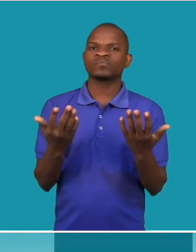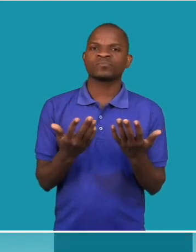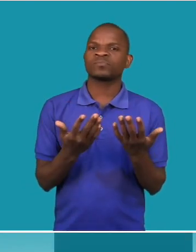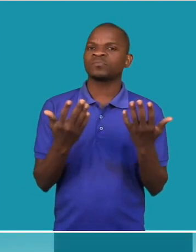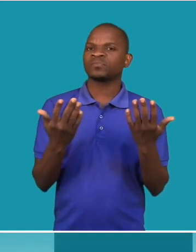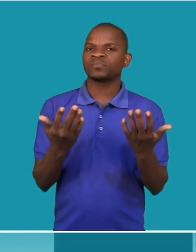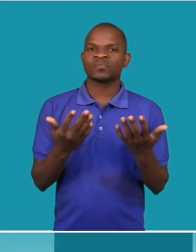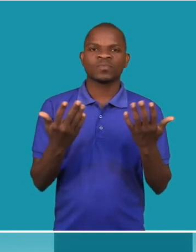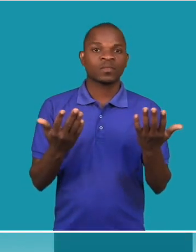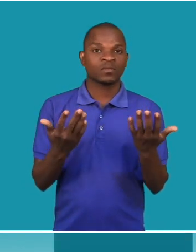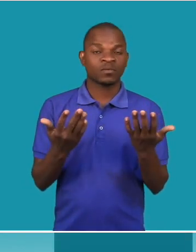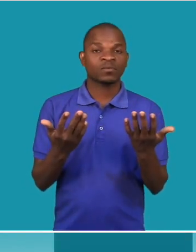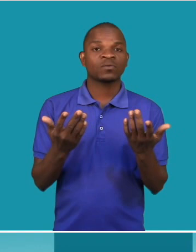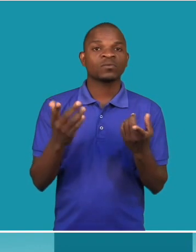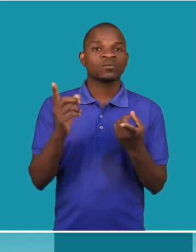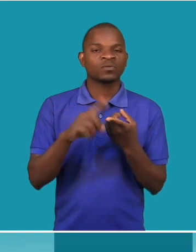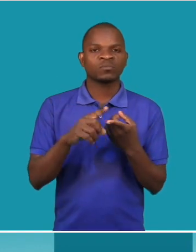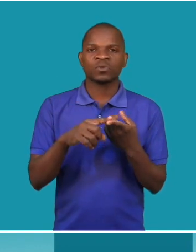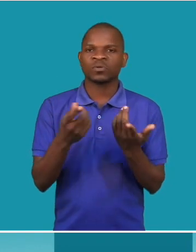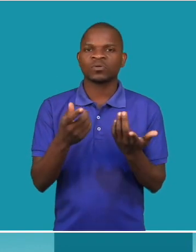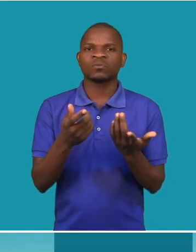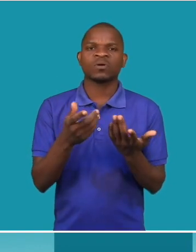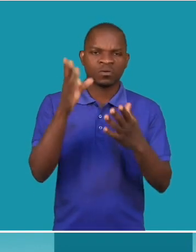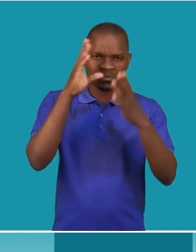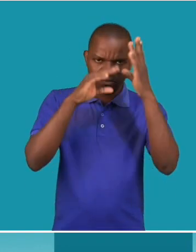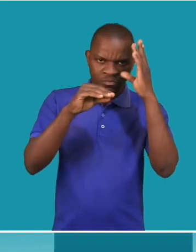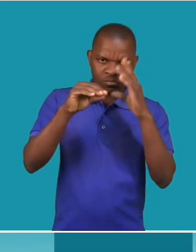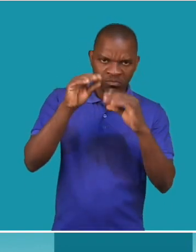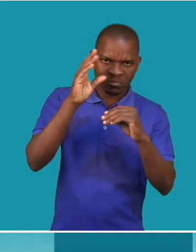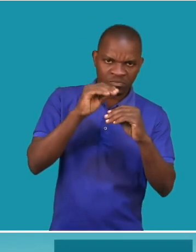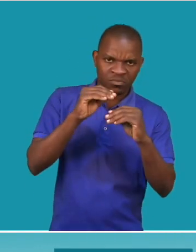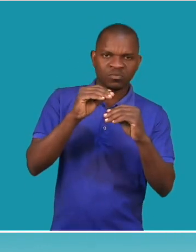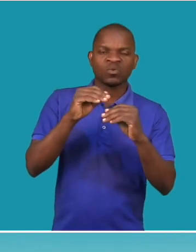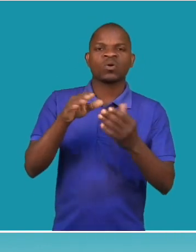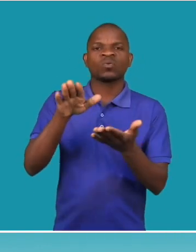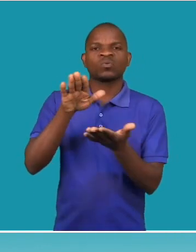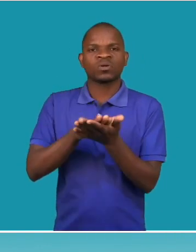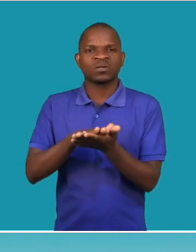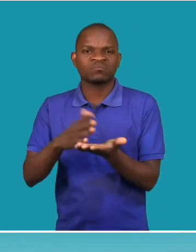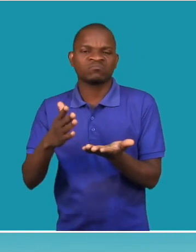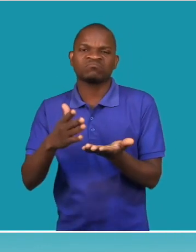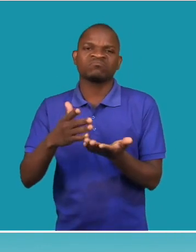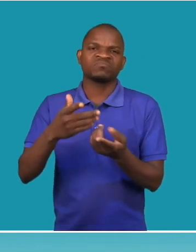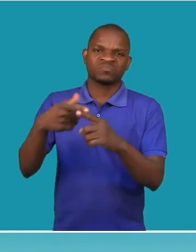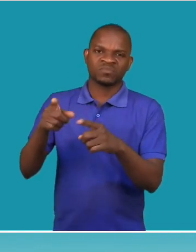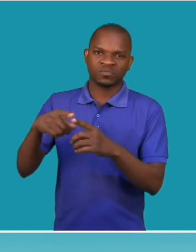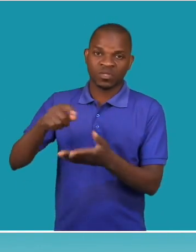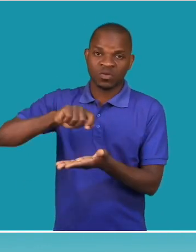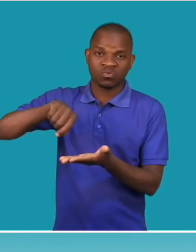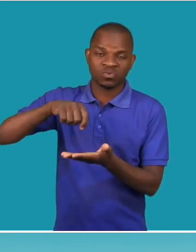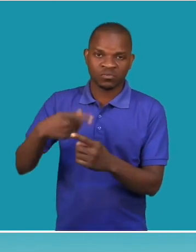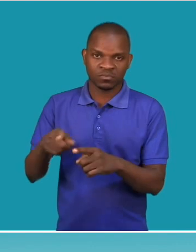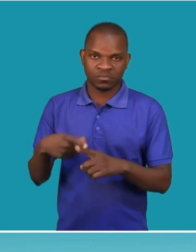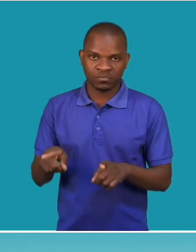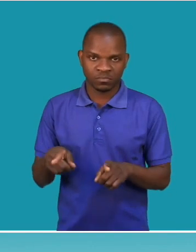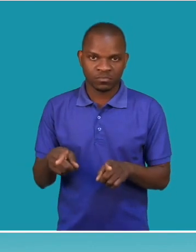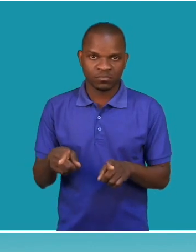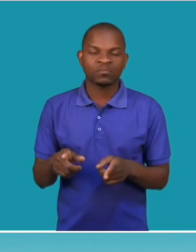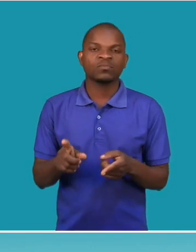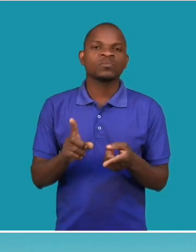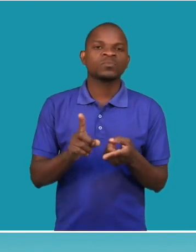e eu gosto também, nós aprendemos uma coxinha. Também o